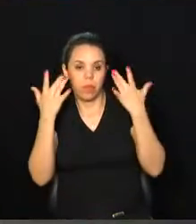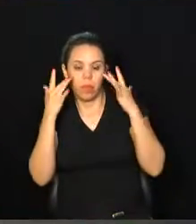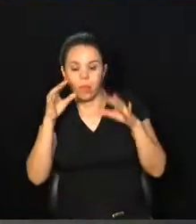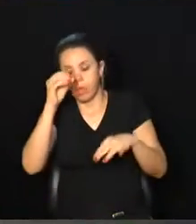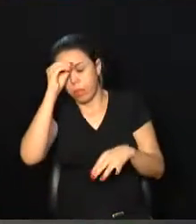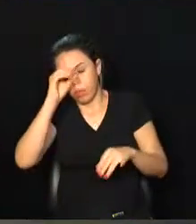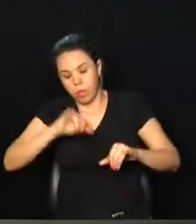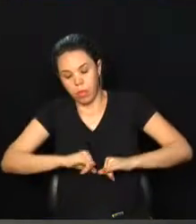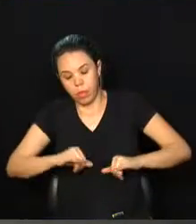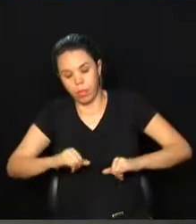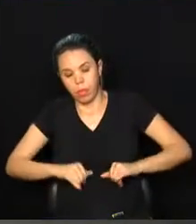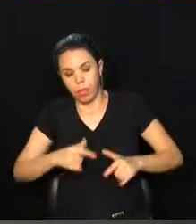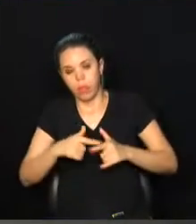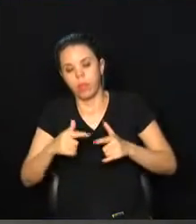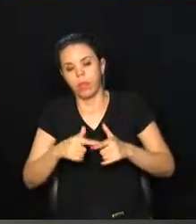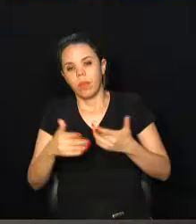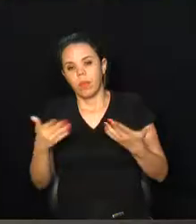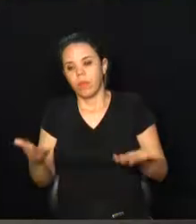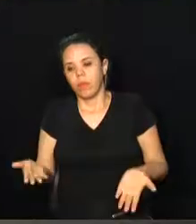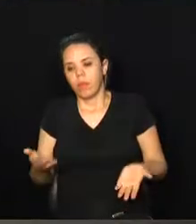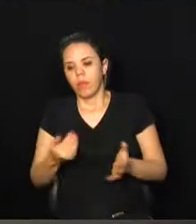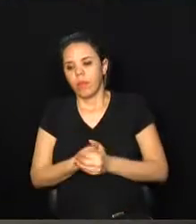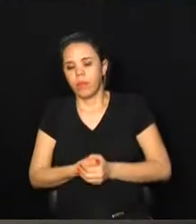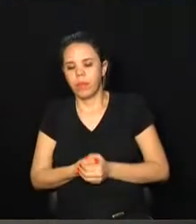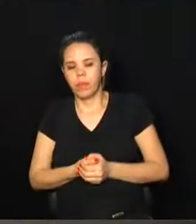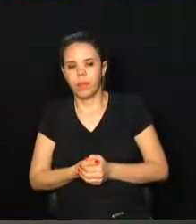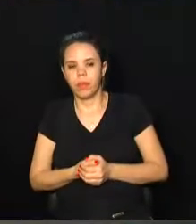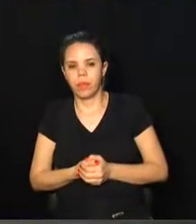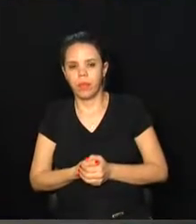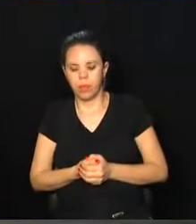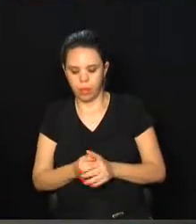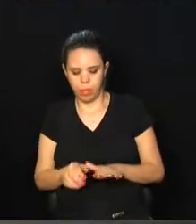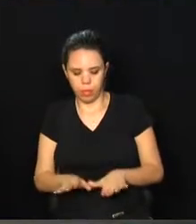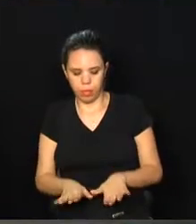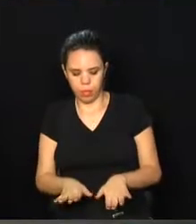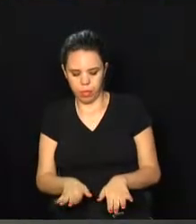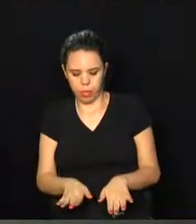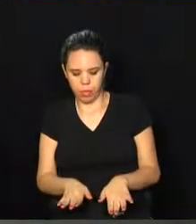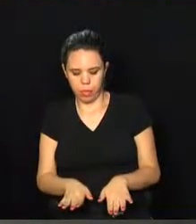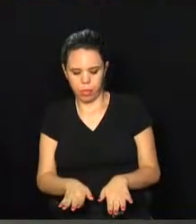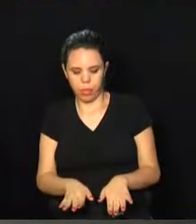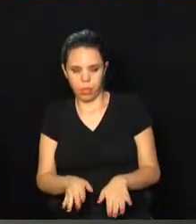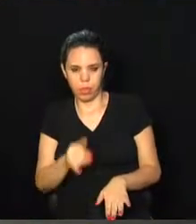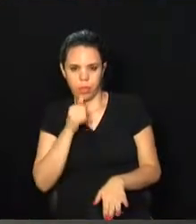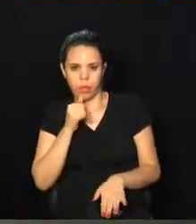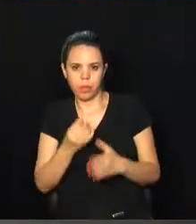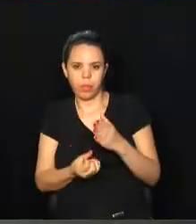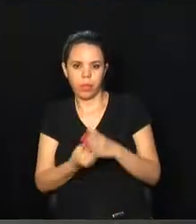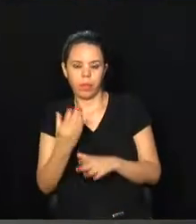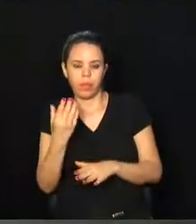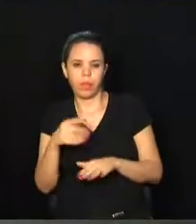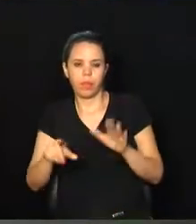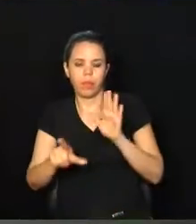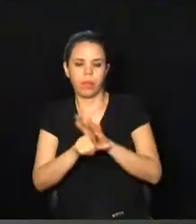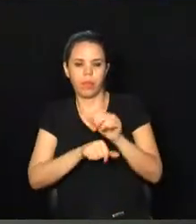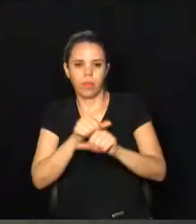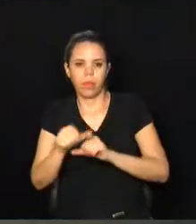sofre consequências disso, né? Desde, por exemplo, quando saiu a lei, quando mudou a lei,